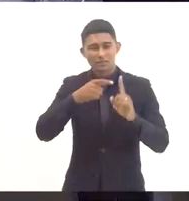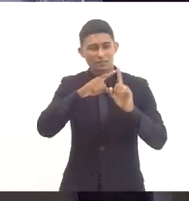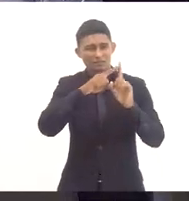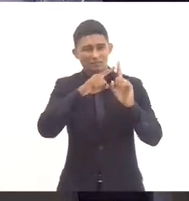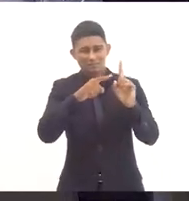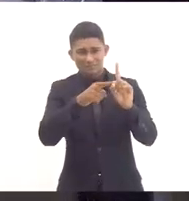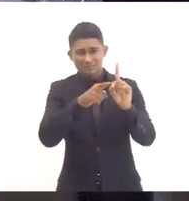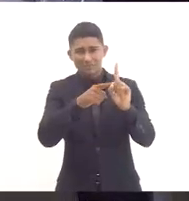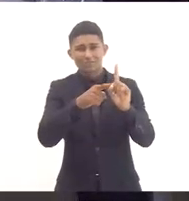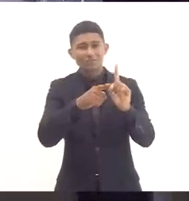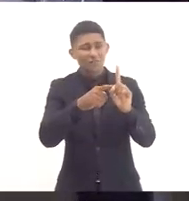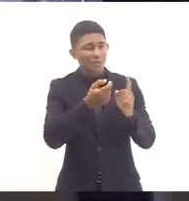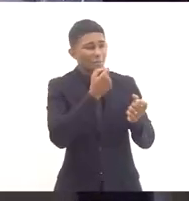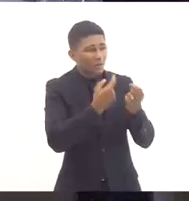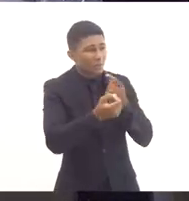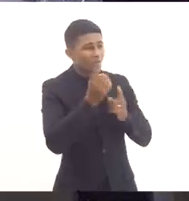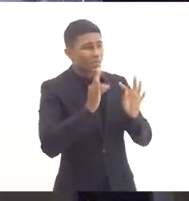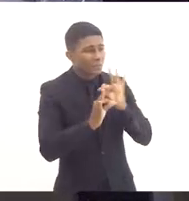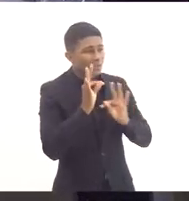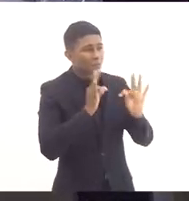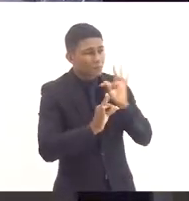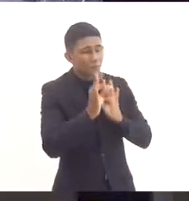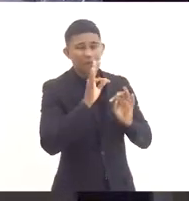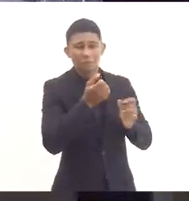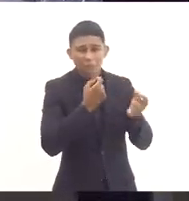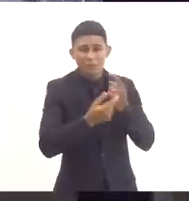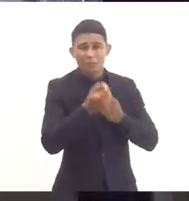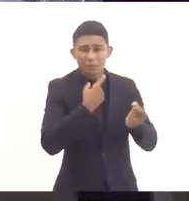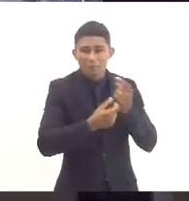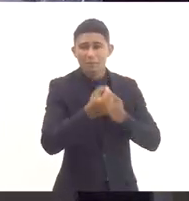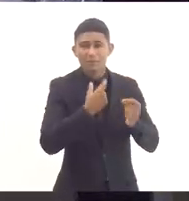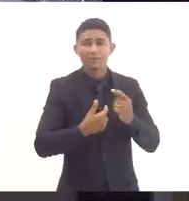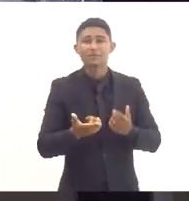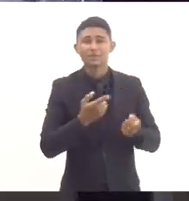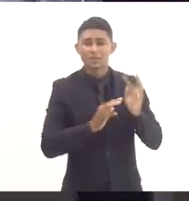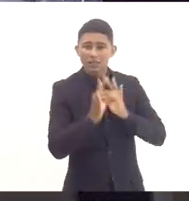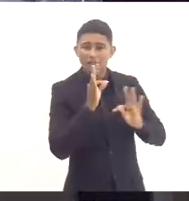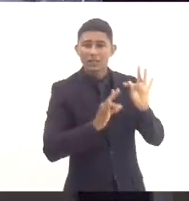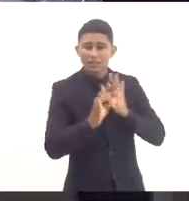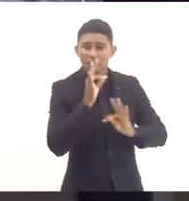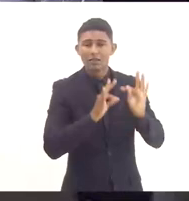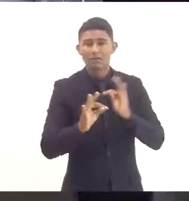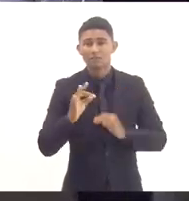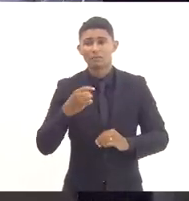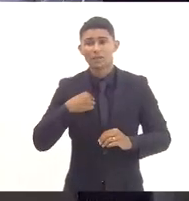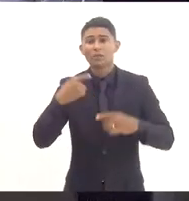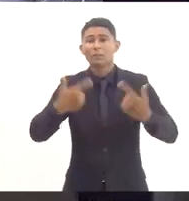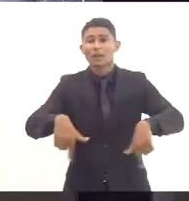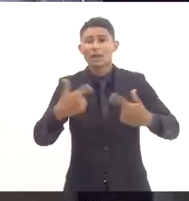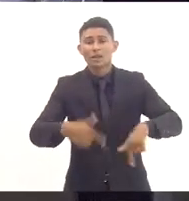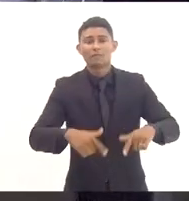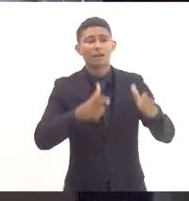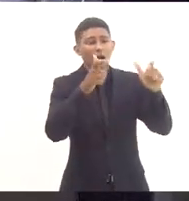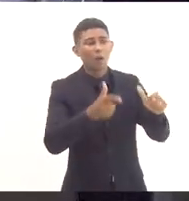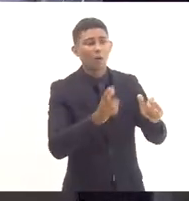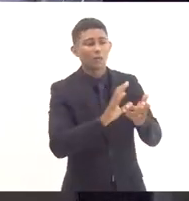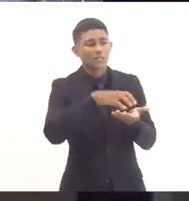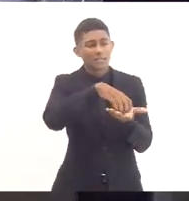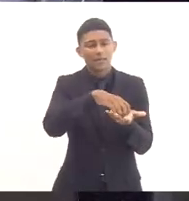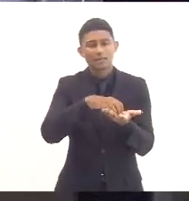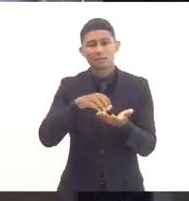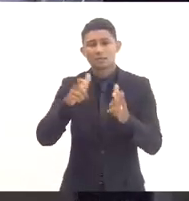daqui sob a gravidez inteira para segurar o meu filho e eu trabalhava no centro de Belford Roxo no começa